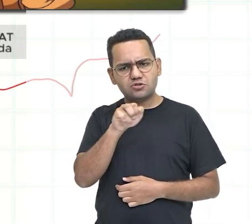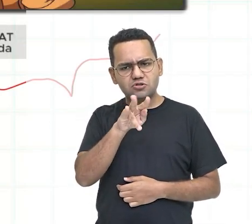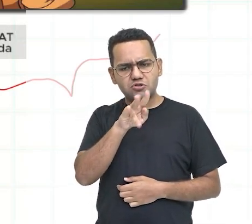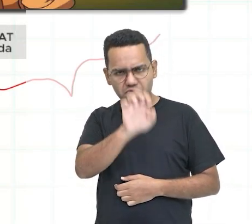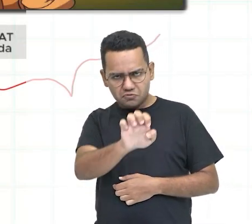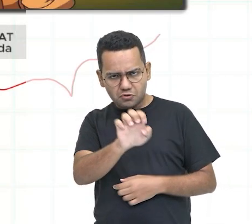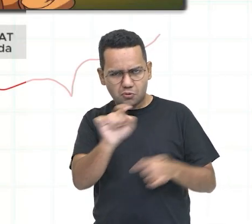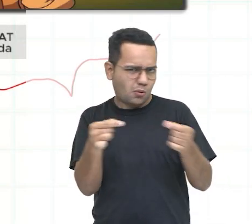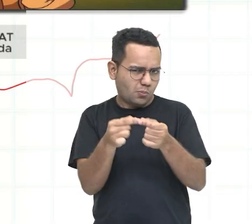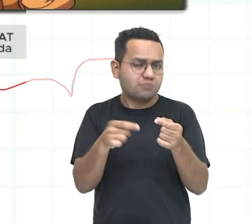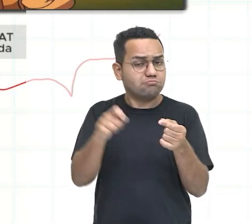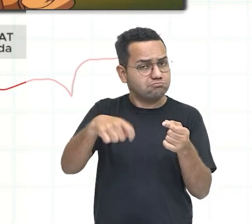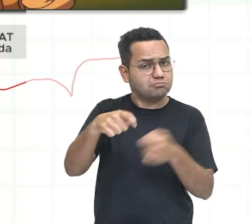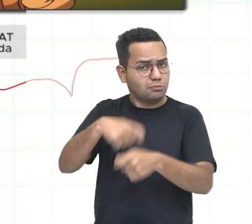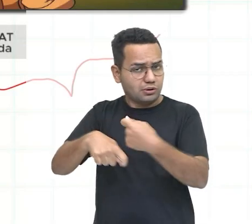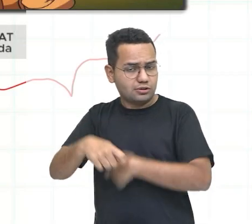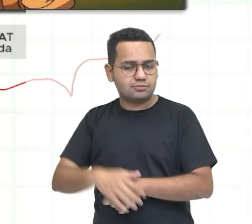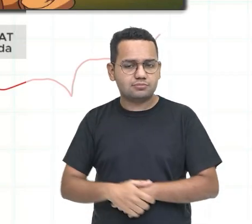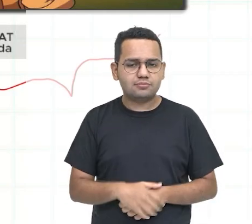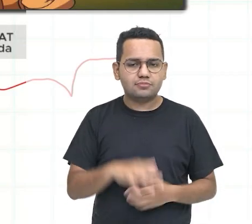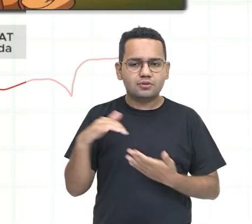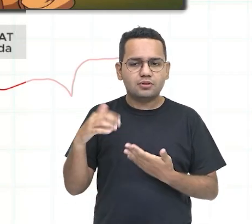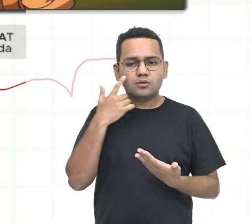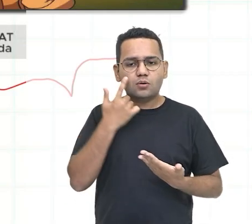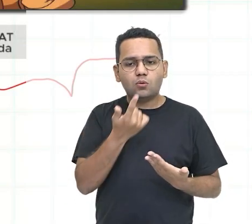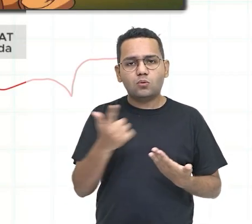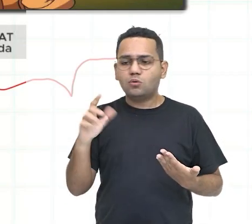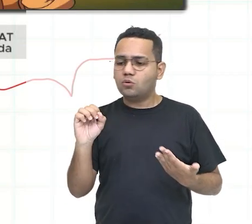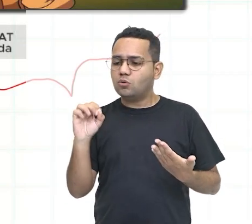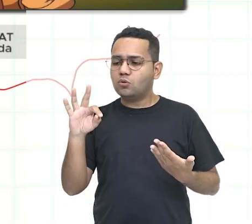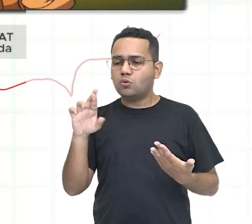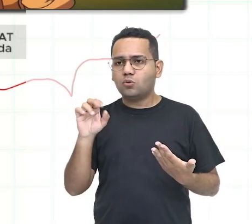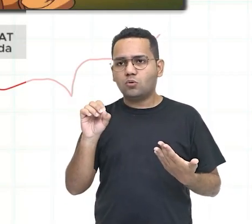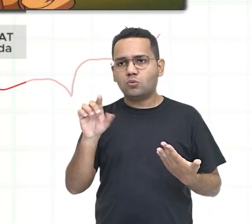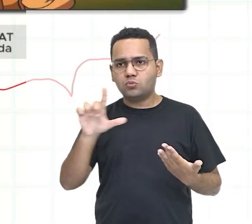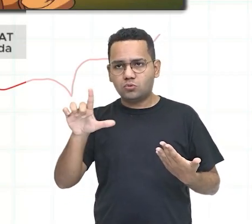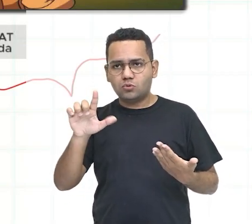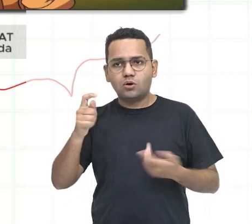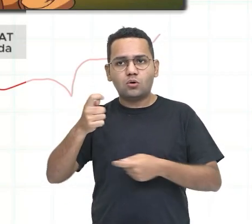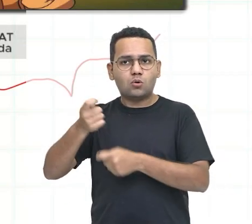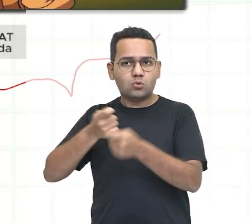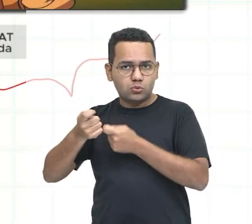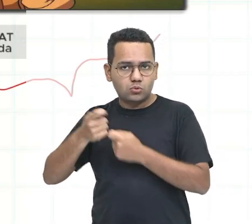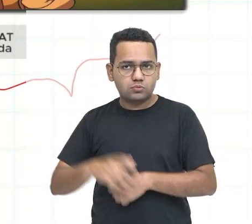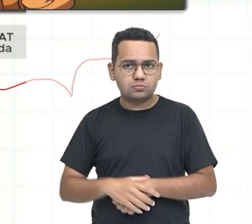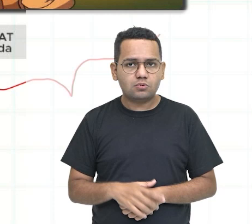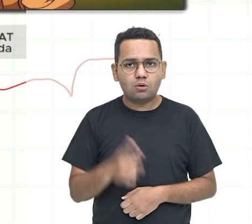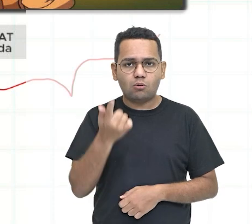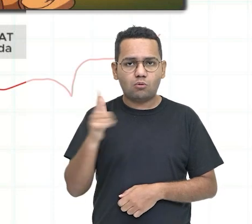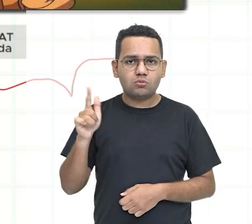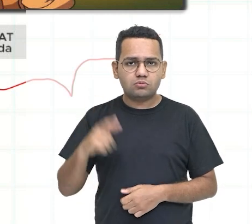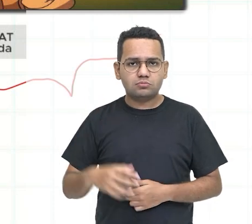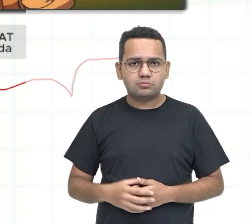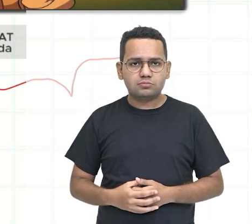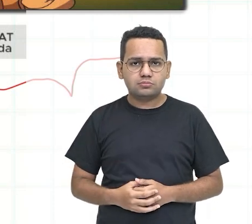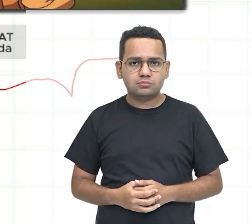administrativo. Control, vou colocar também. Control, controle, certo? O que mais?